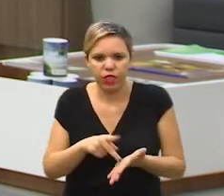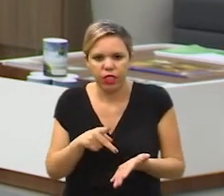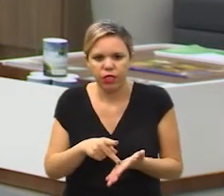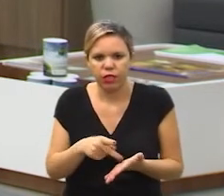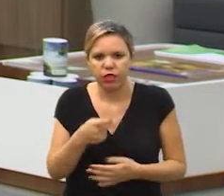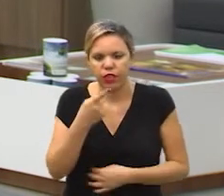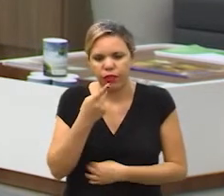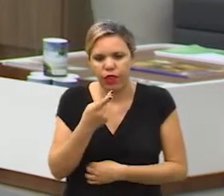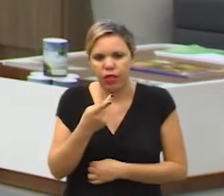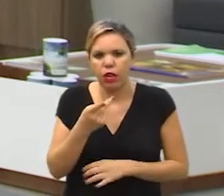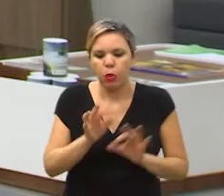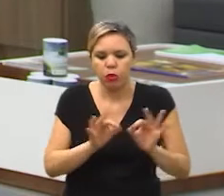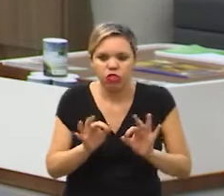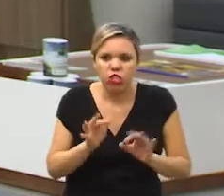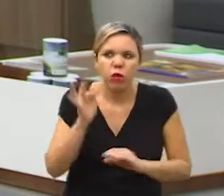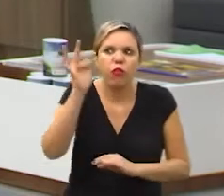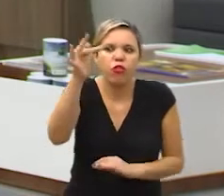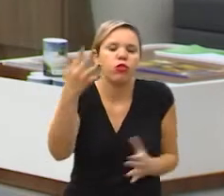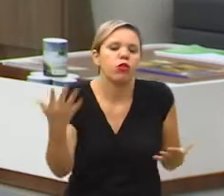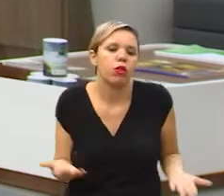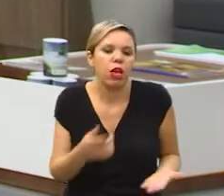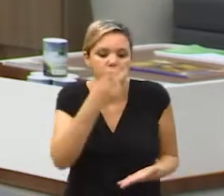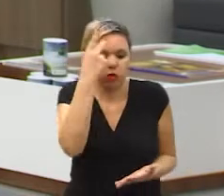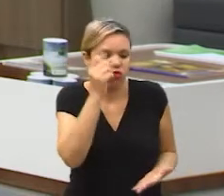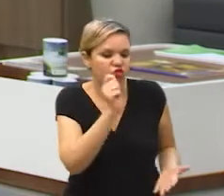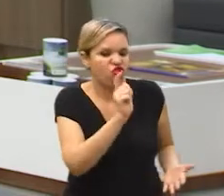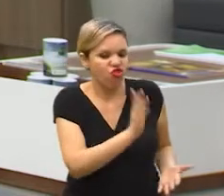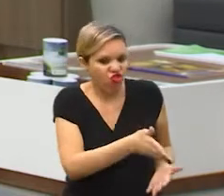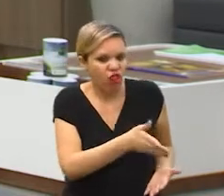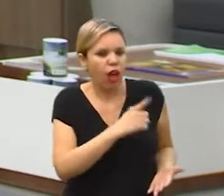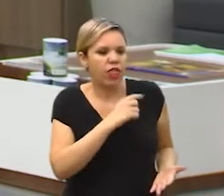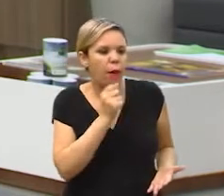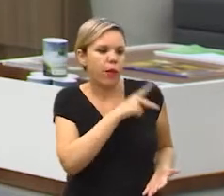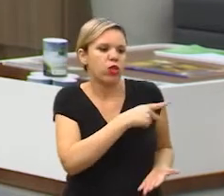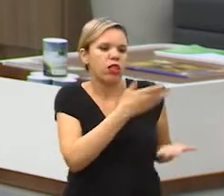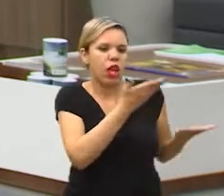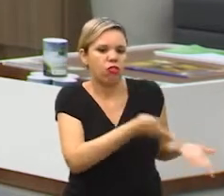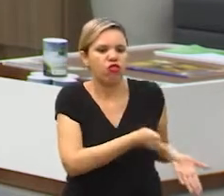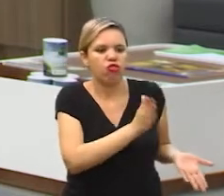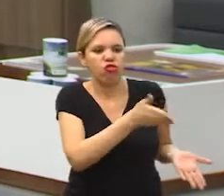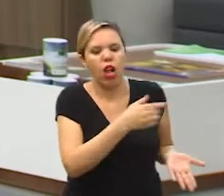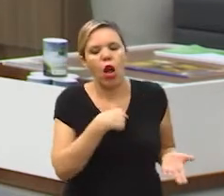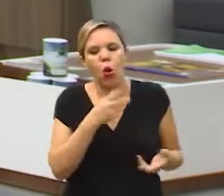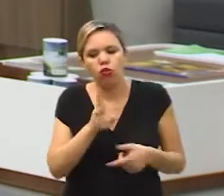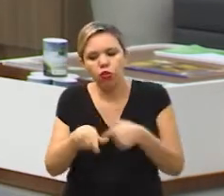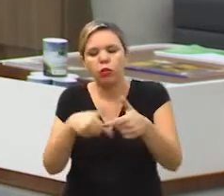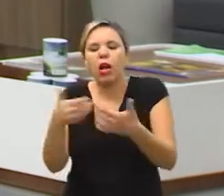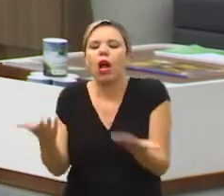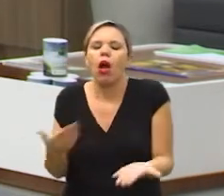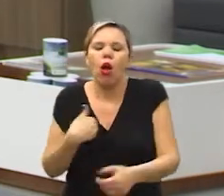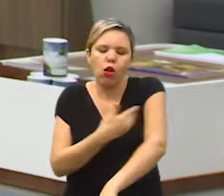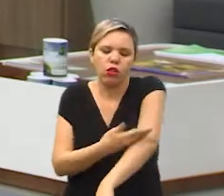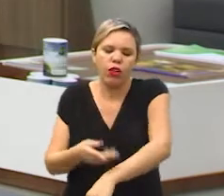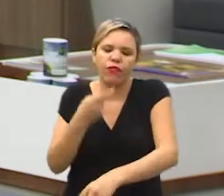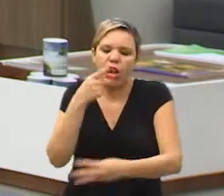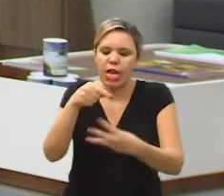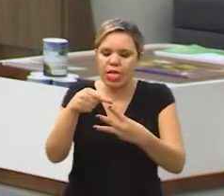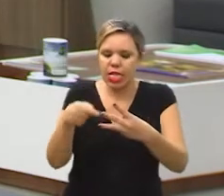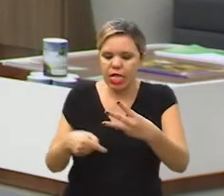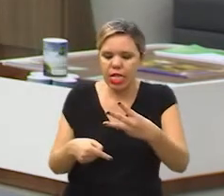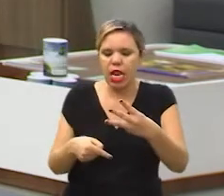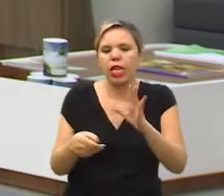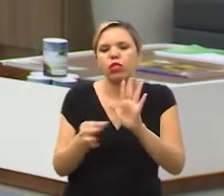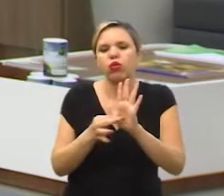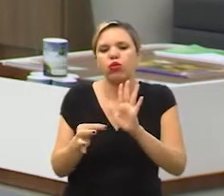falando de uma projeção futura, mas e esses que já têm, como que eles possam lidar? Eu costumo dar 3